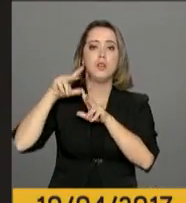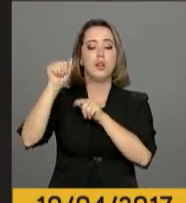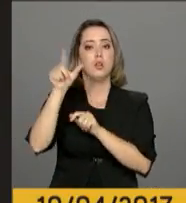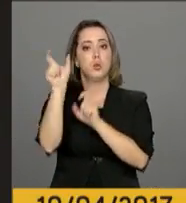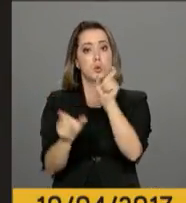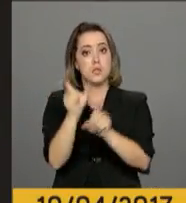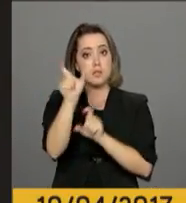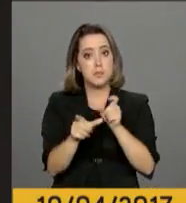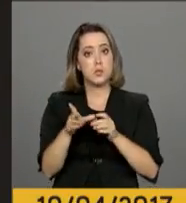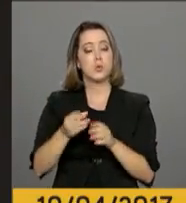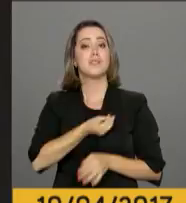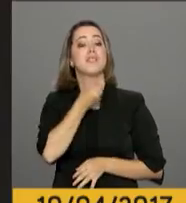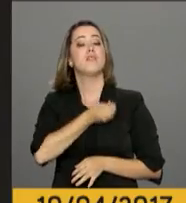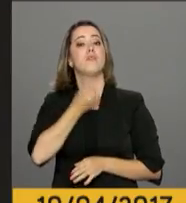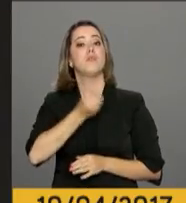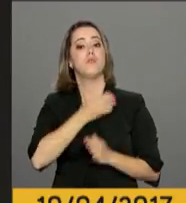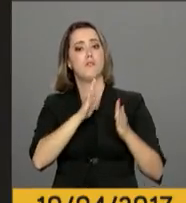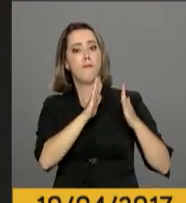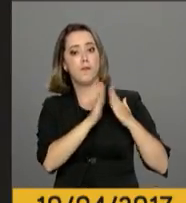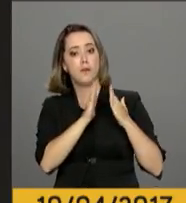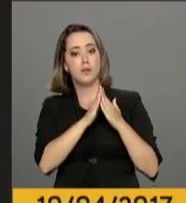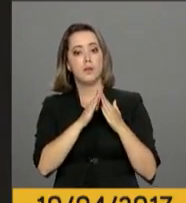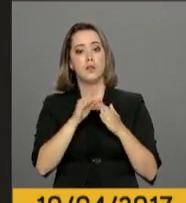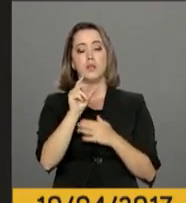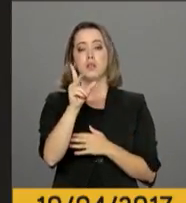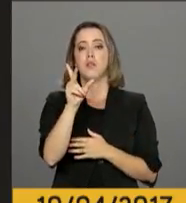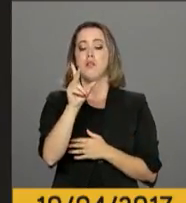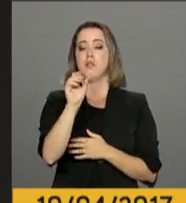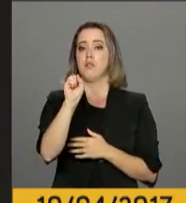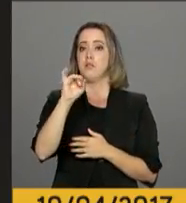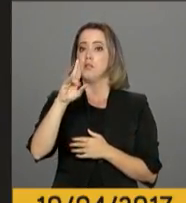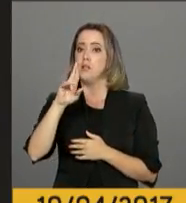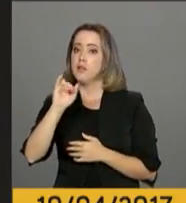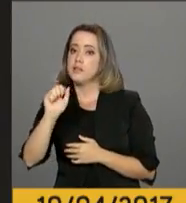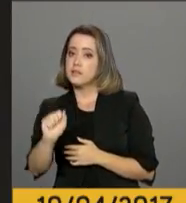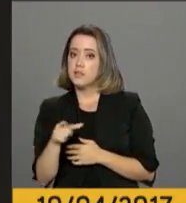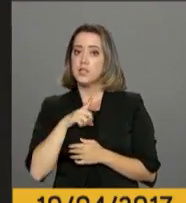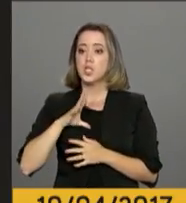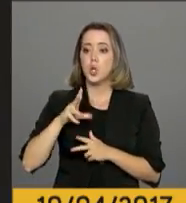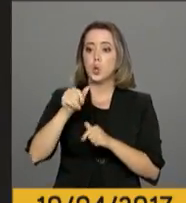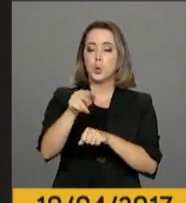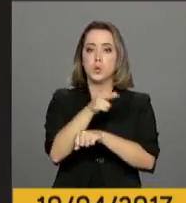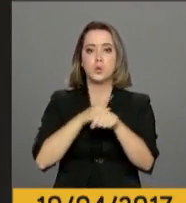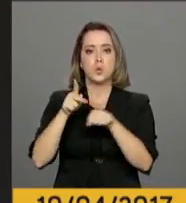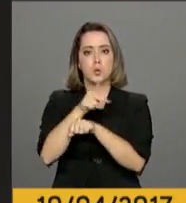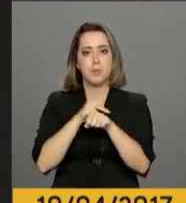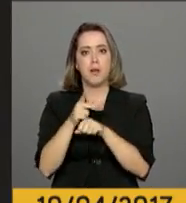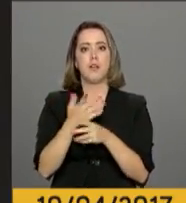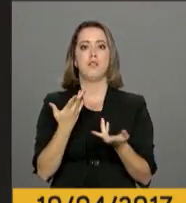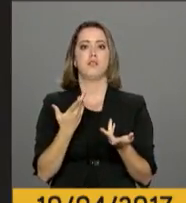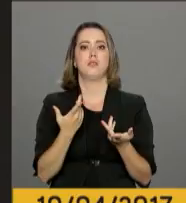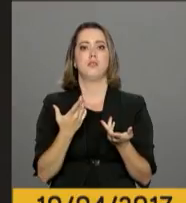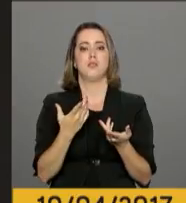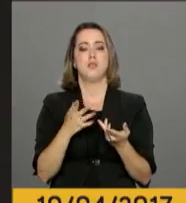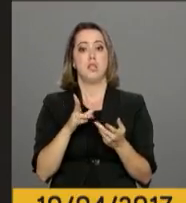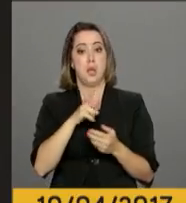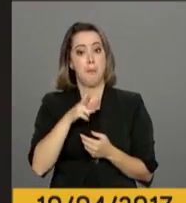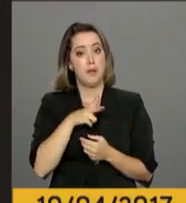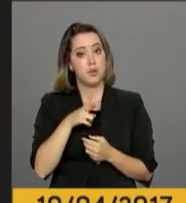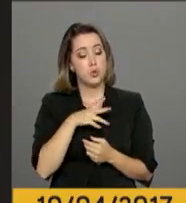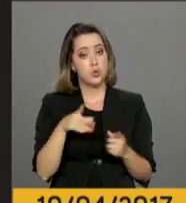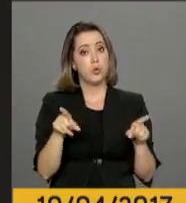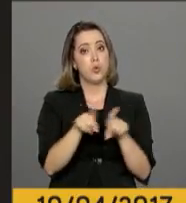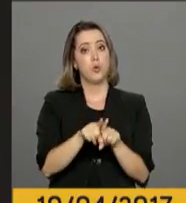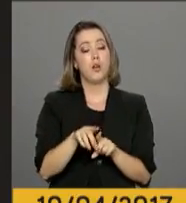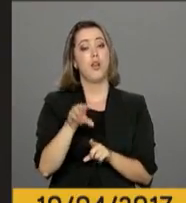aqueles que habitam a Síria, governantes e governados, e as nações do mundo todo, particularmente os integrantes da